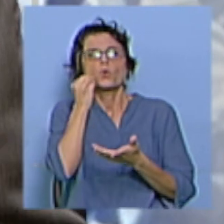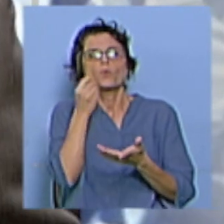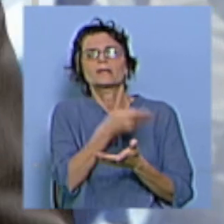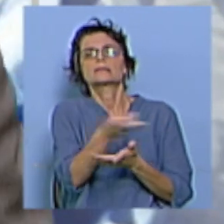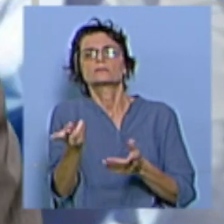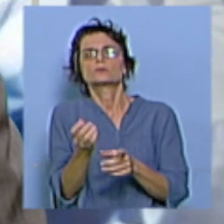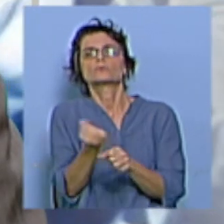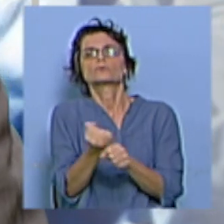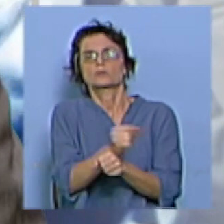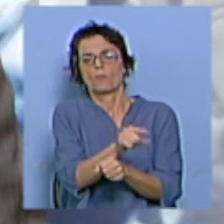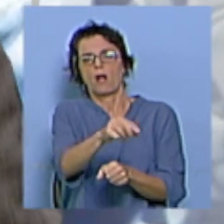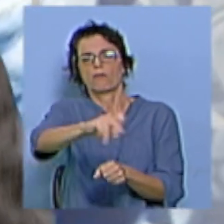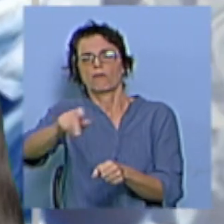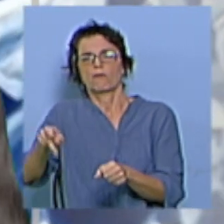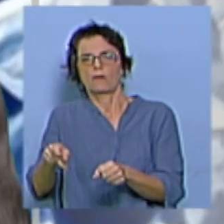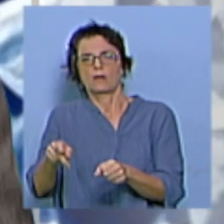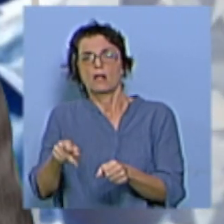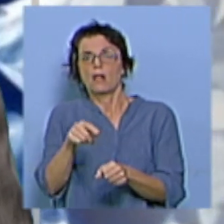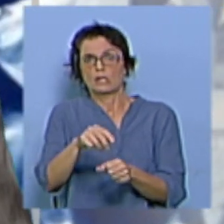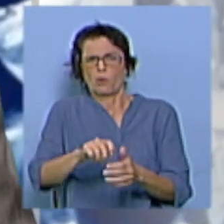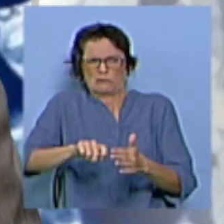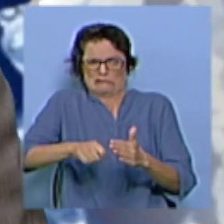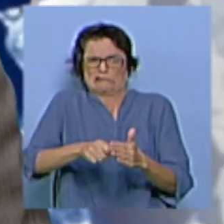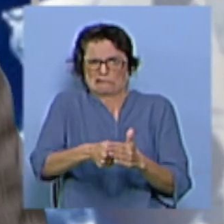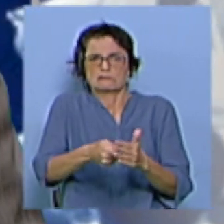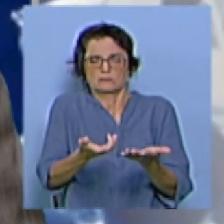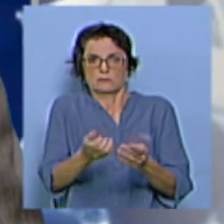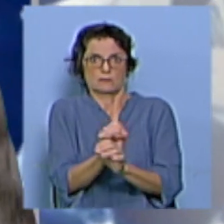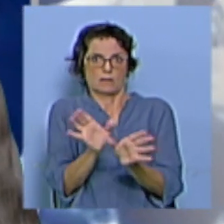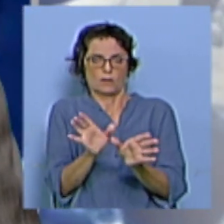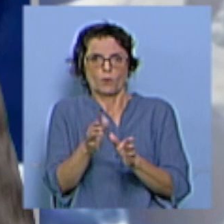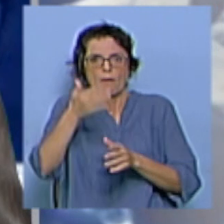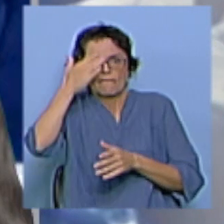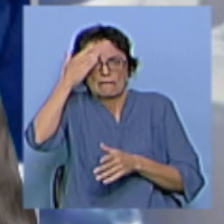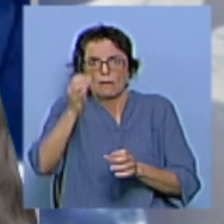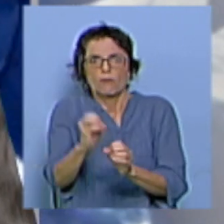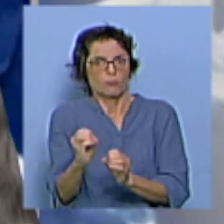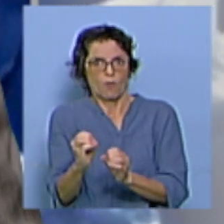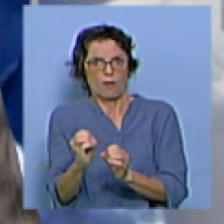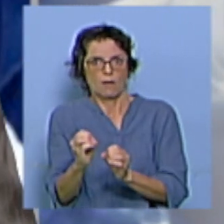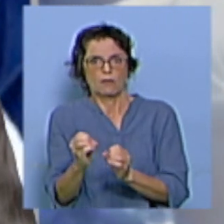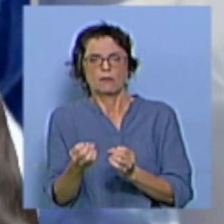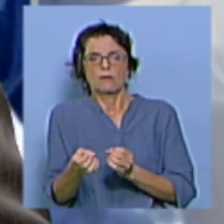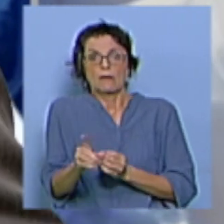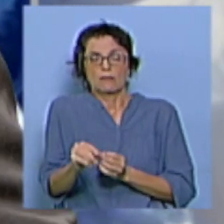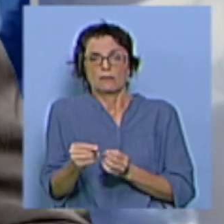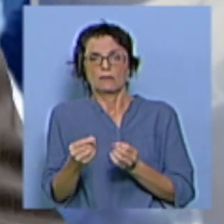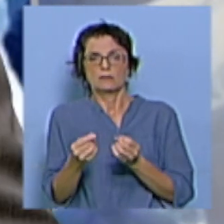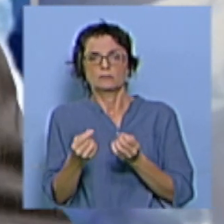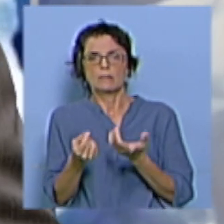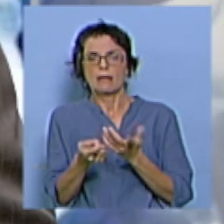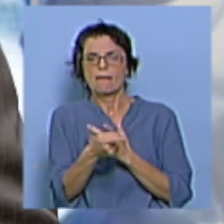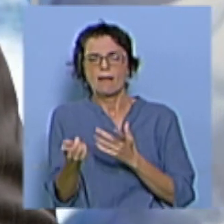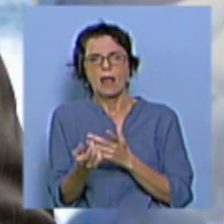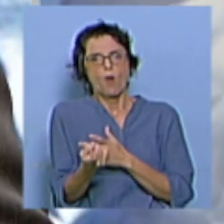ali? Exatamente debaixo de uma grande pressão, de uma imprevisibilidade e exatamente de uma